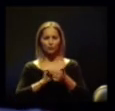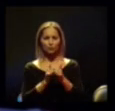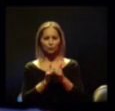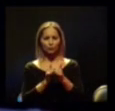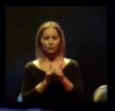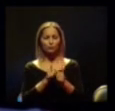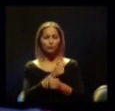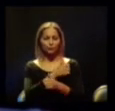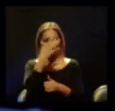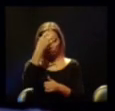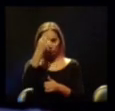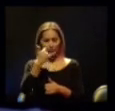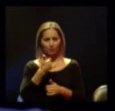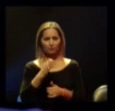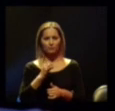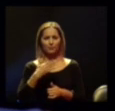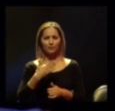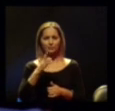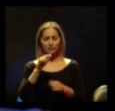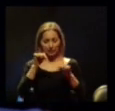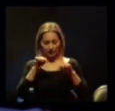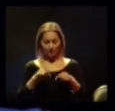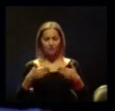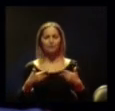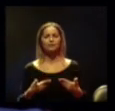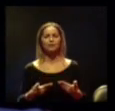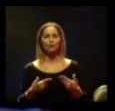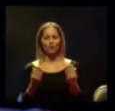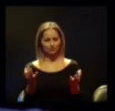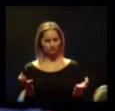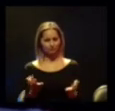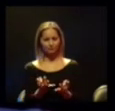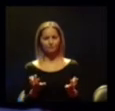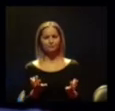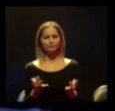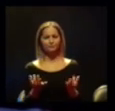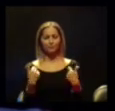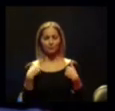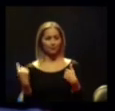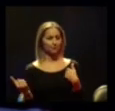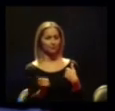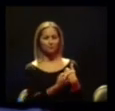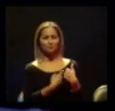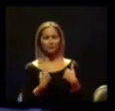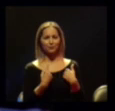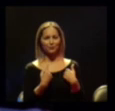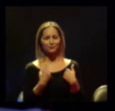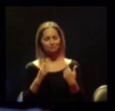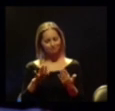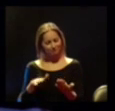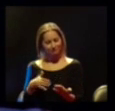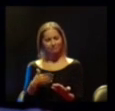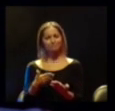Setúbal 2016, que aqui e agora se materializa, foi para nós forte pretexto